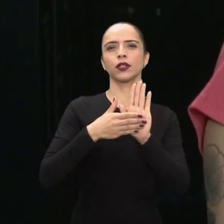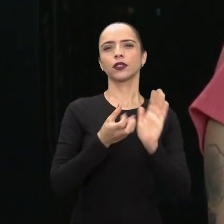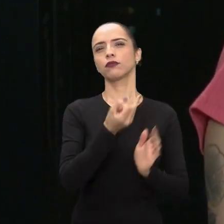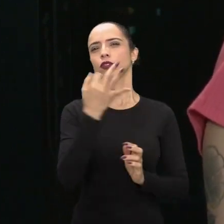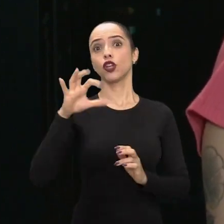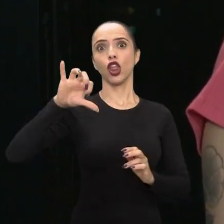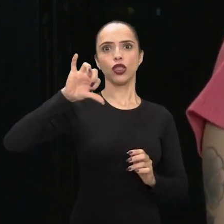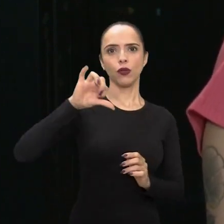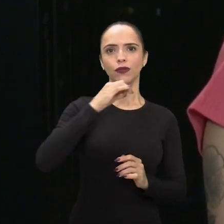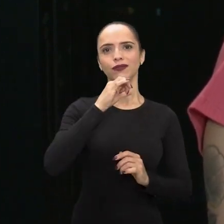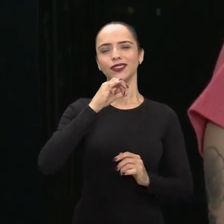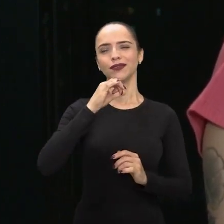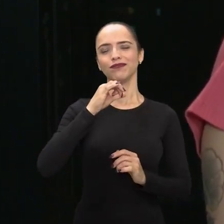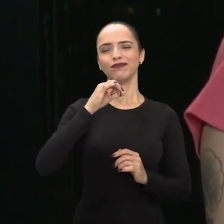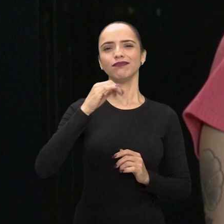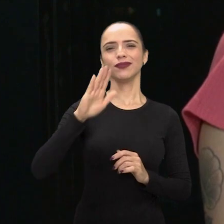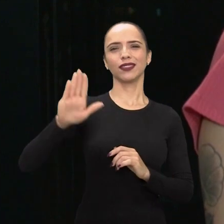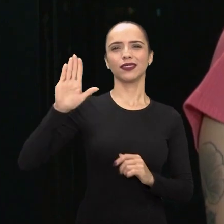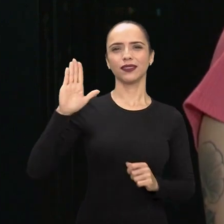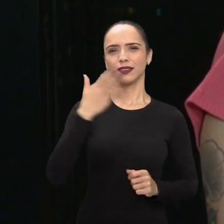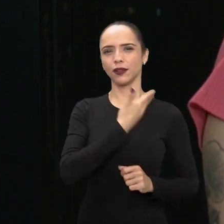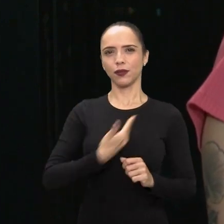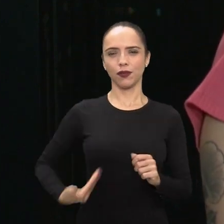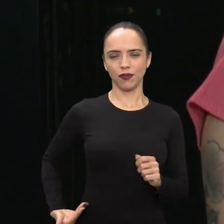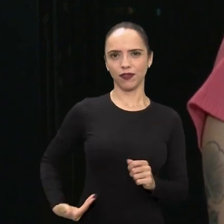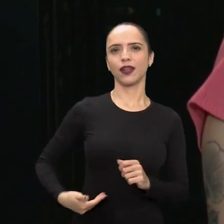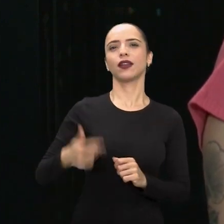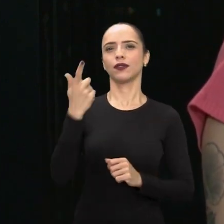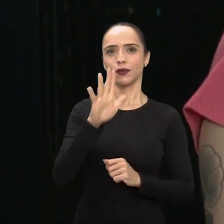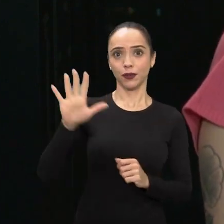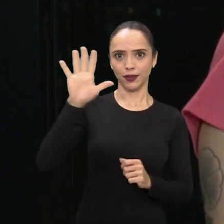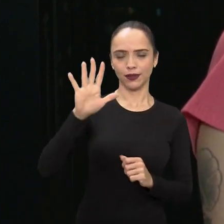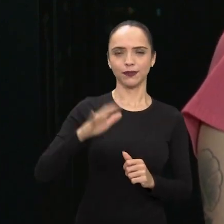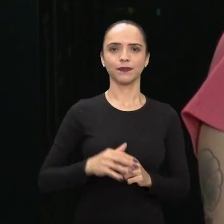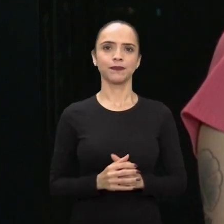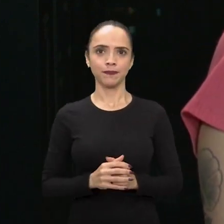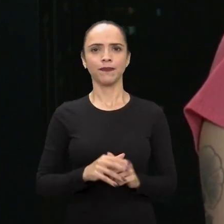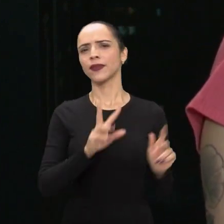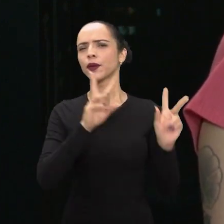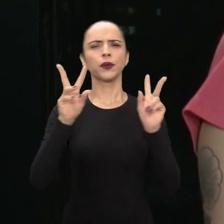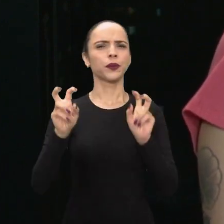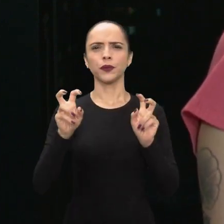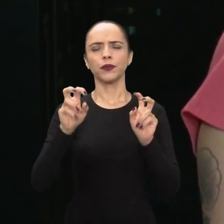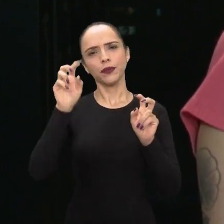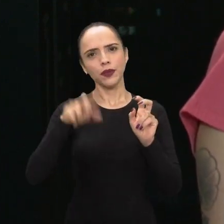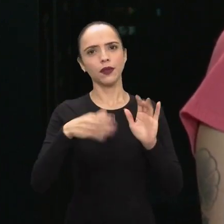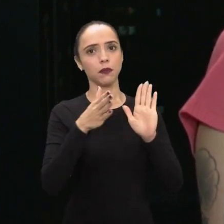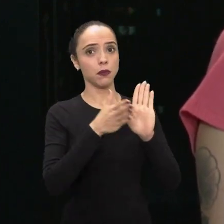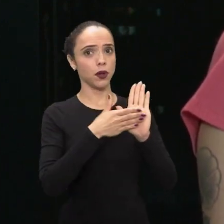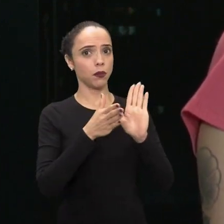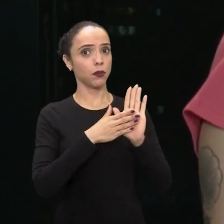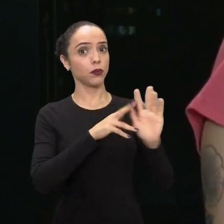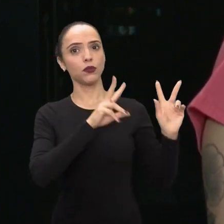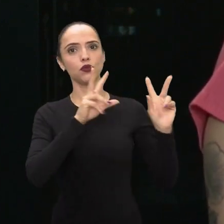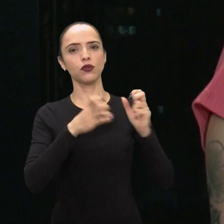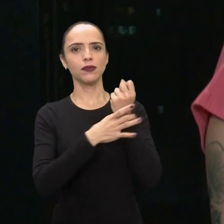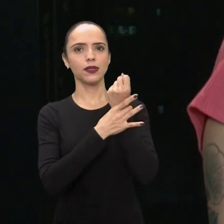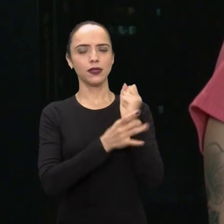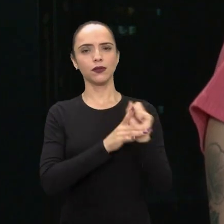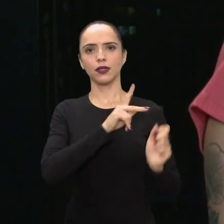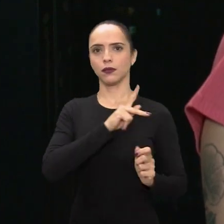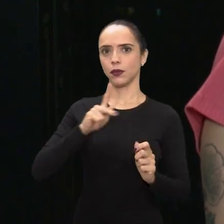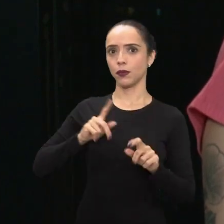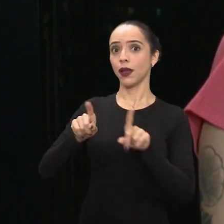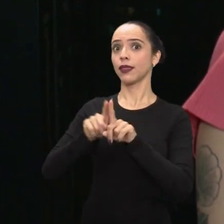nove candidatos ao Governo do Estado de Goiás dessa vez o tema de análise são as propostas a respeito de segurança